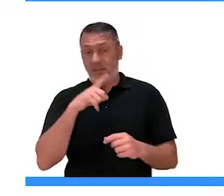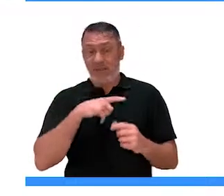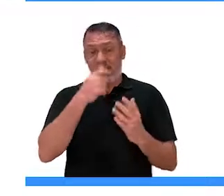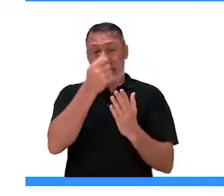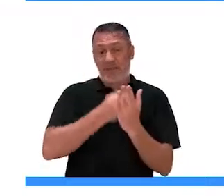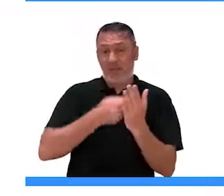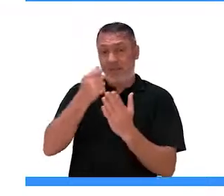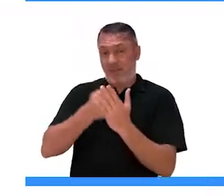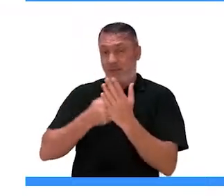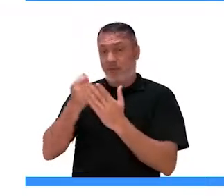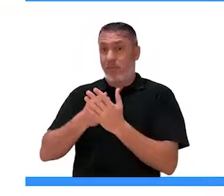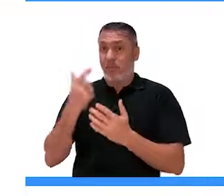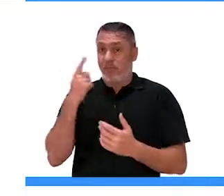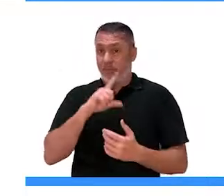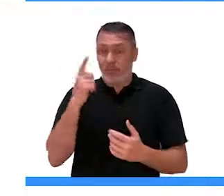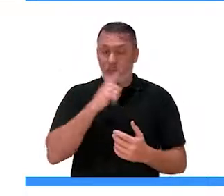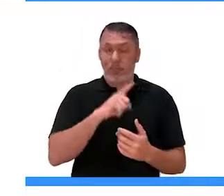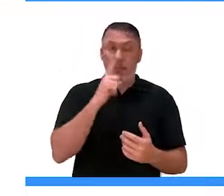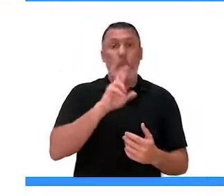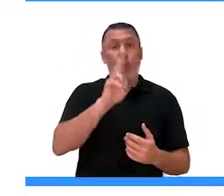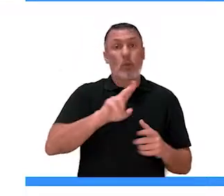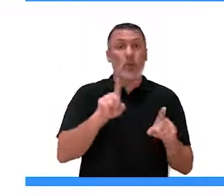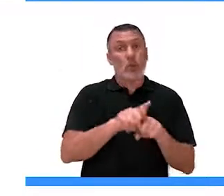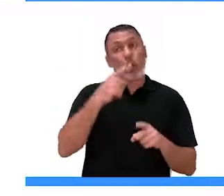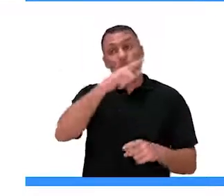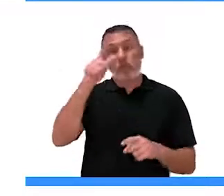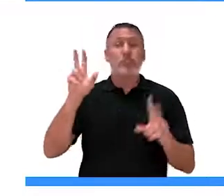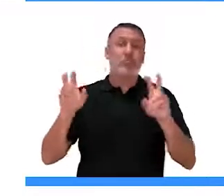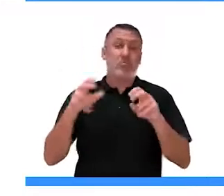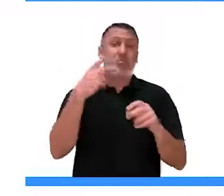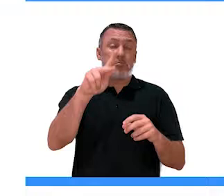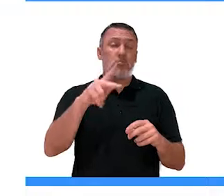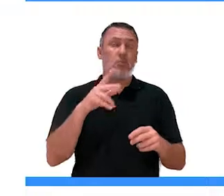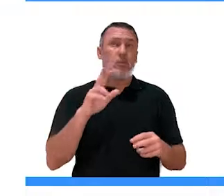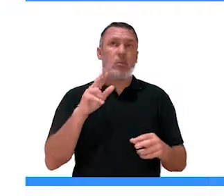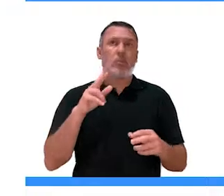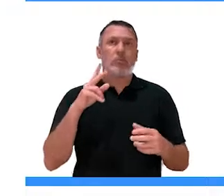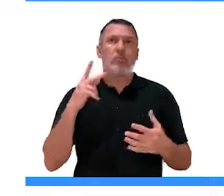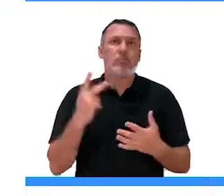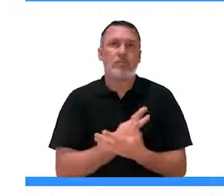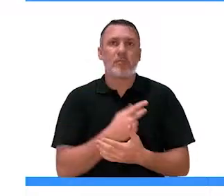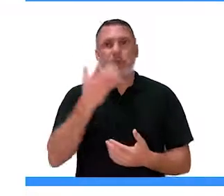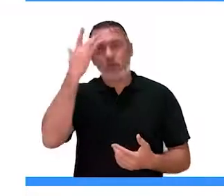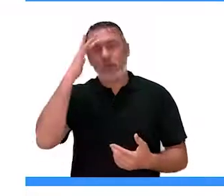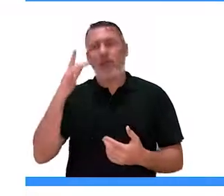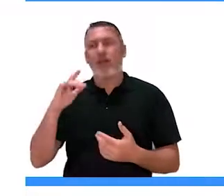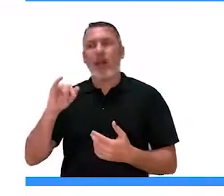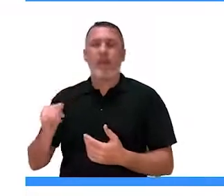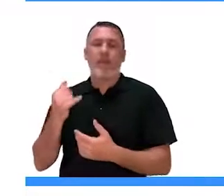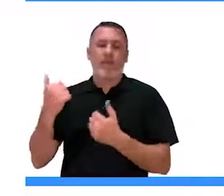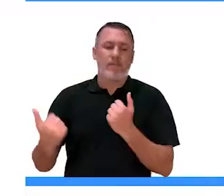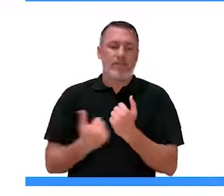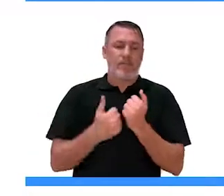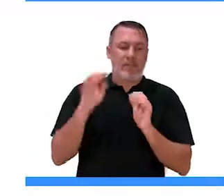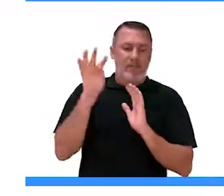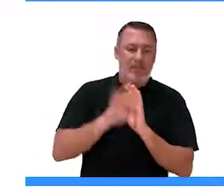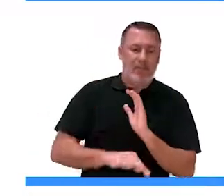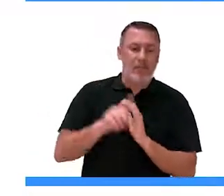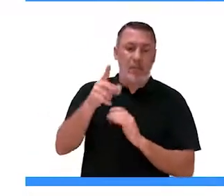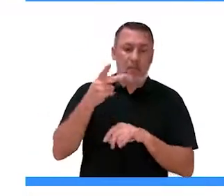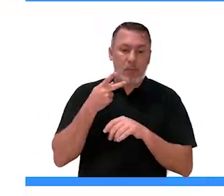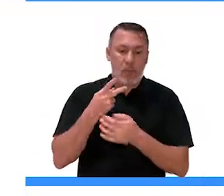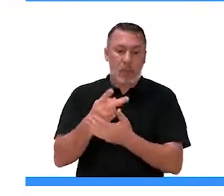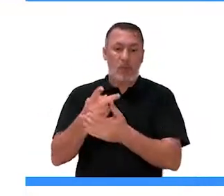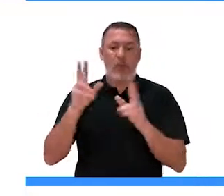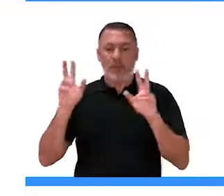você faz muita redação, você pode utilizar o que você usou em outras redações para um tema que te pega de surpresa, né? Então,